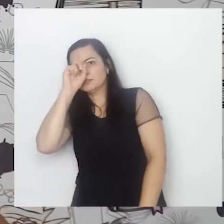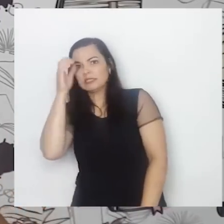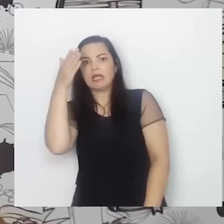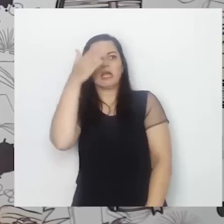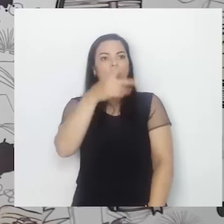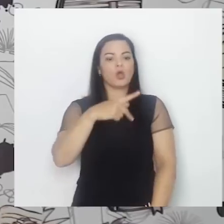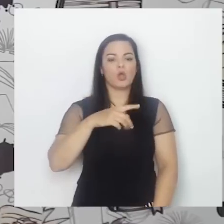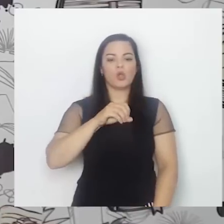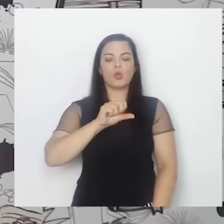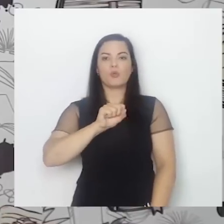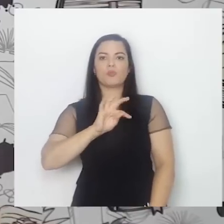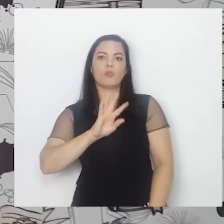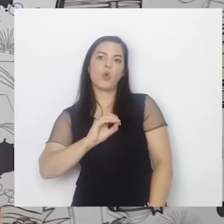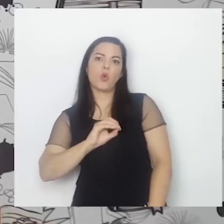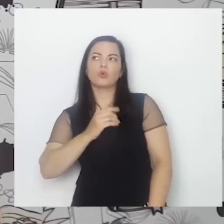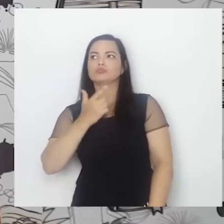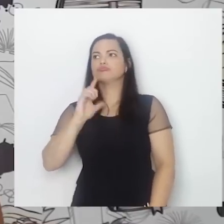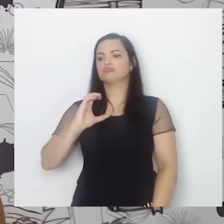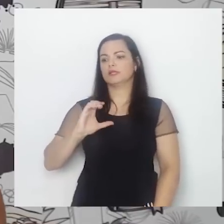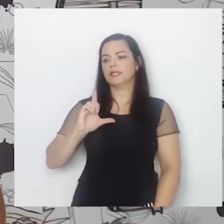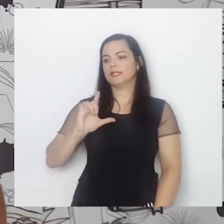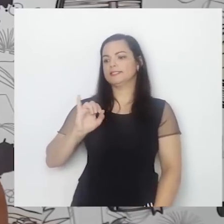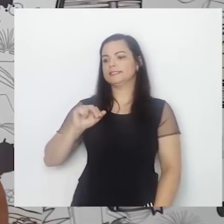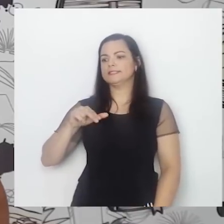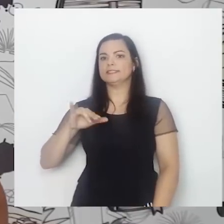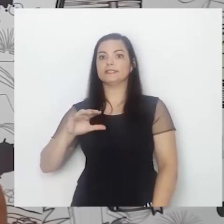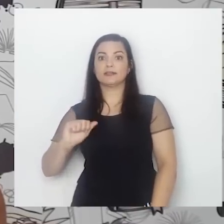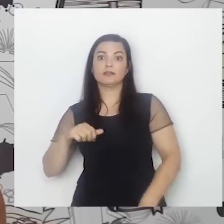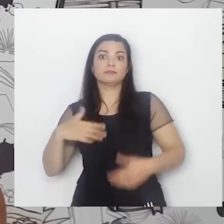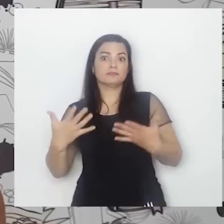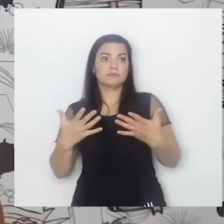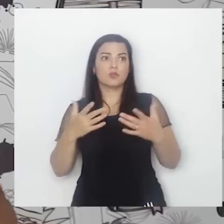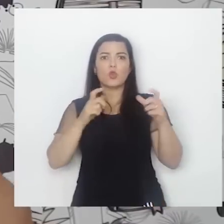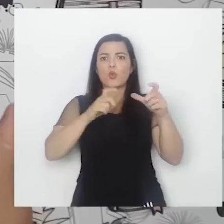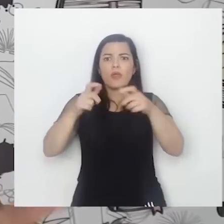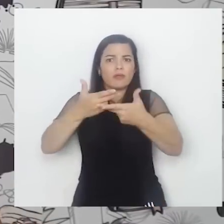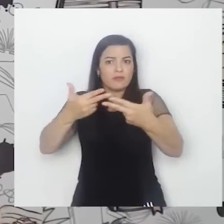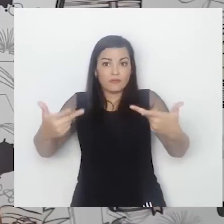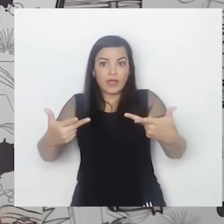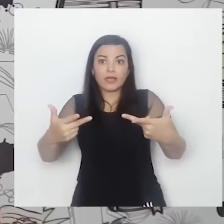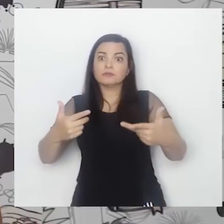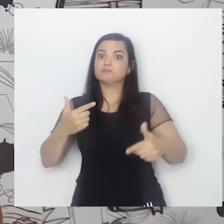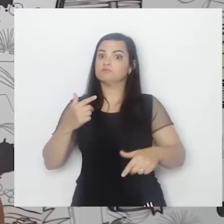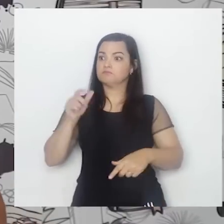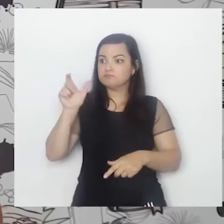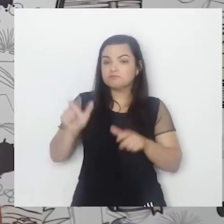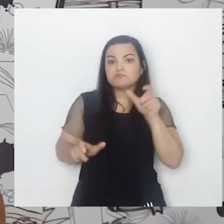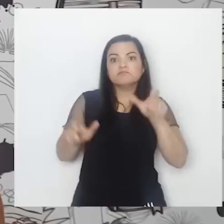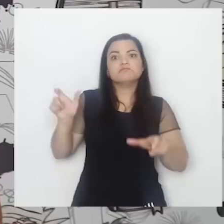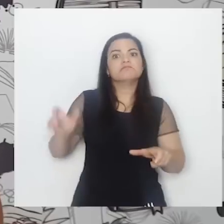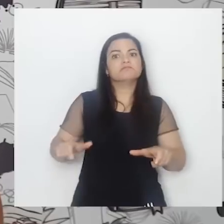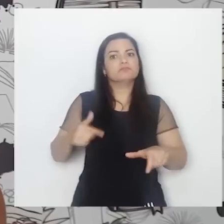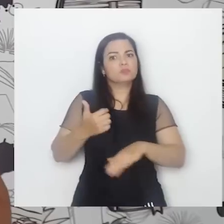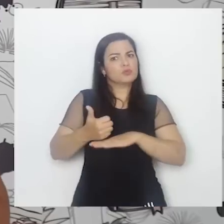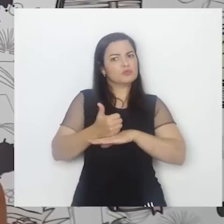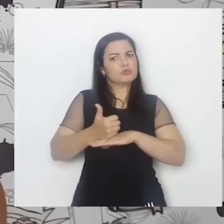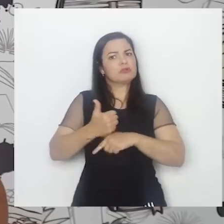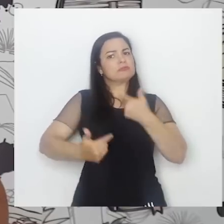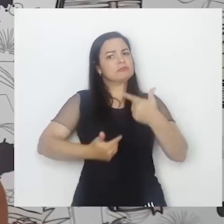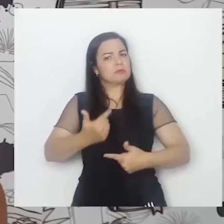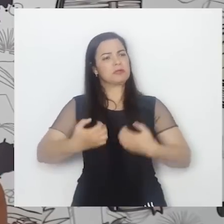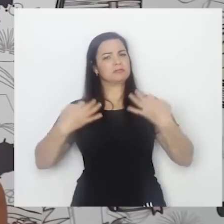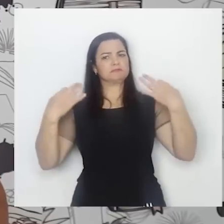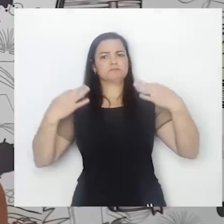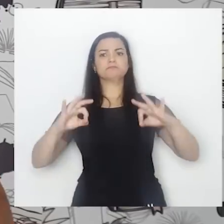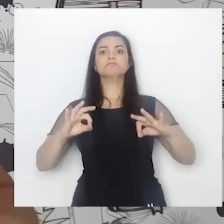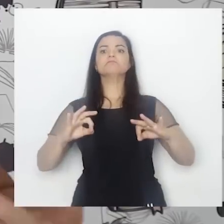as enfermeiras têm um trabalho essencial na nossa sociedade, sempre estão na linha de frente aí, combatendo e cuidando